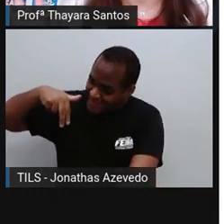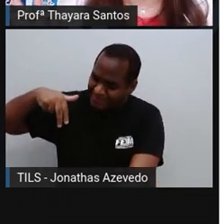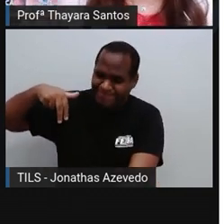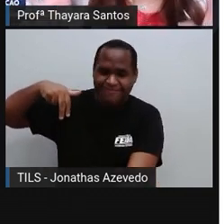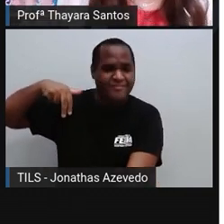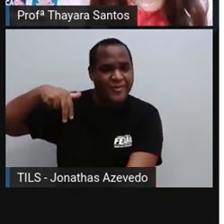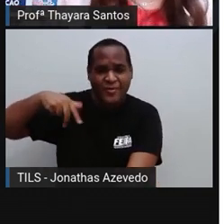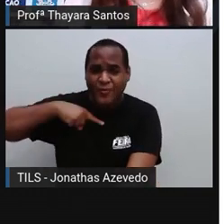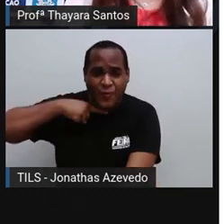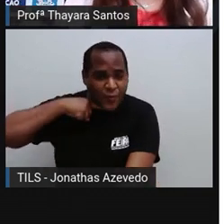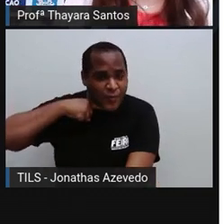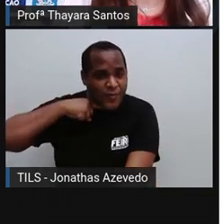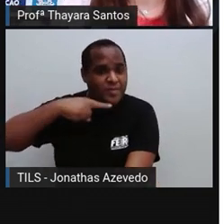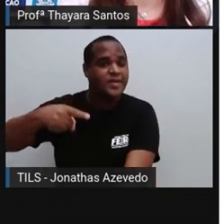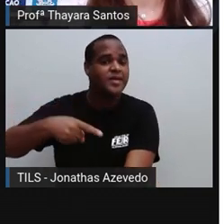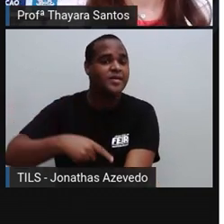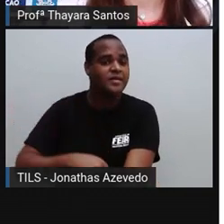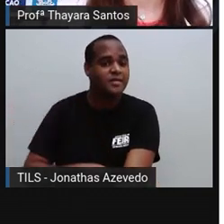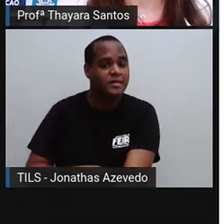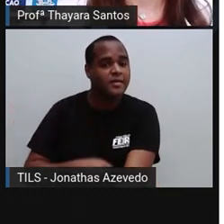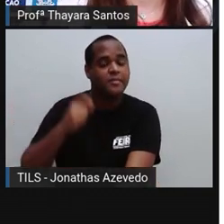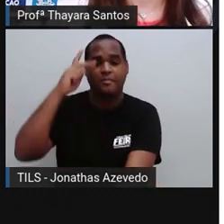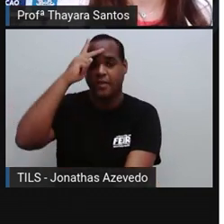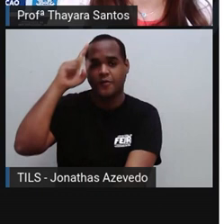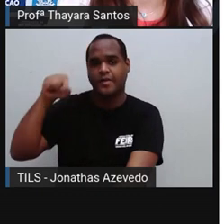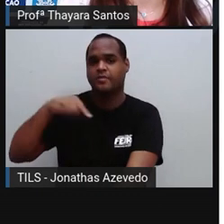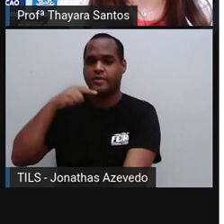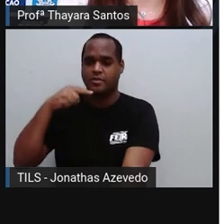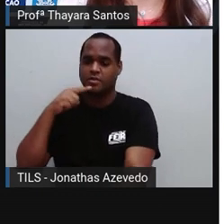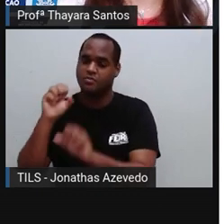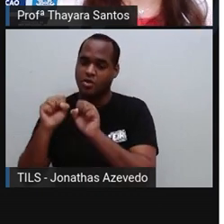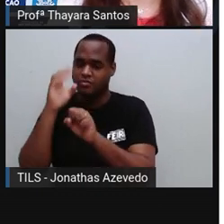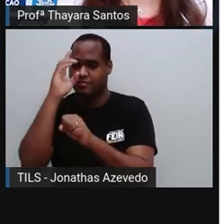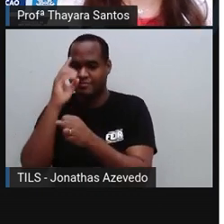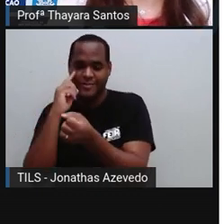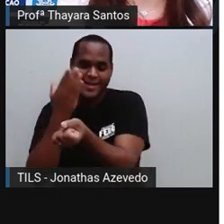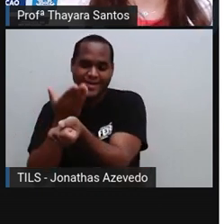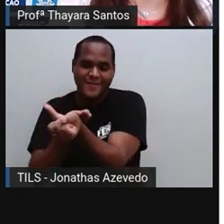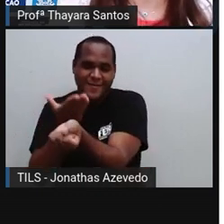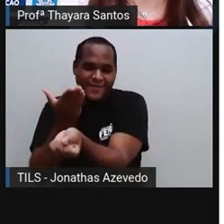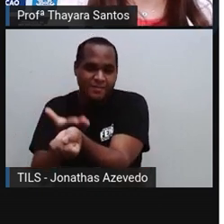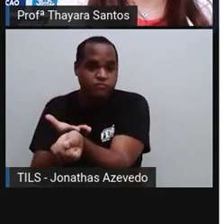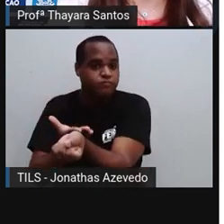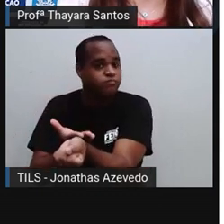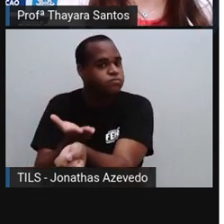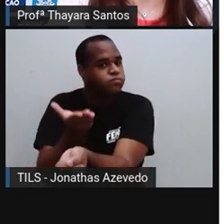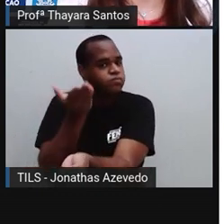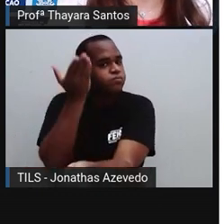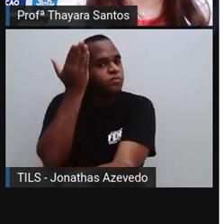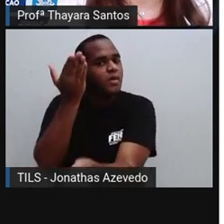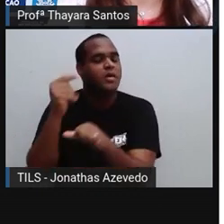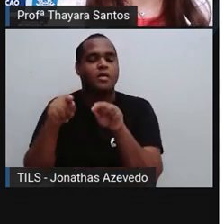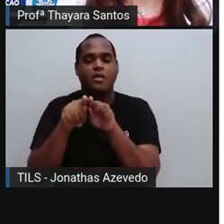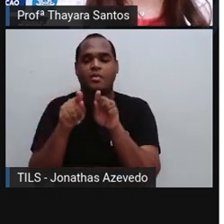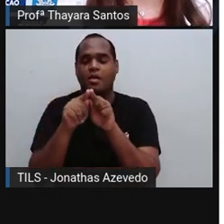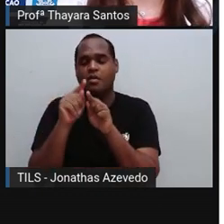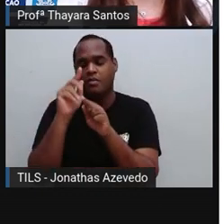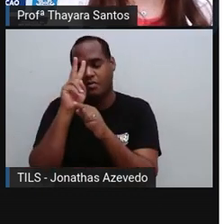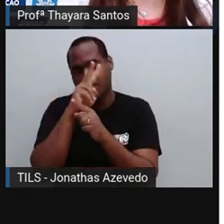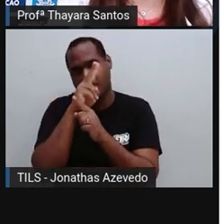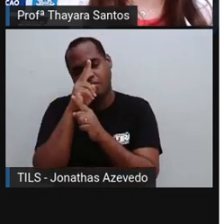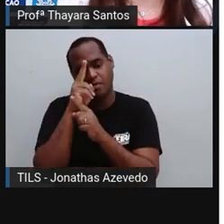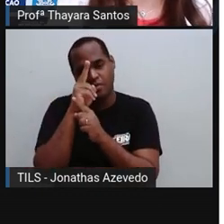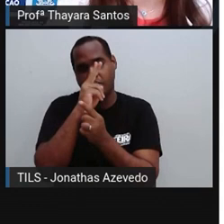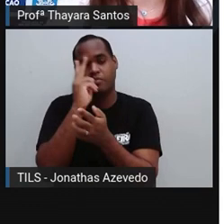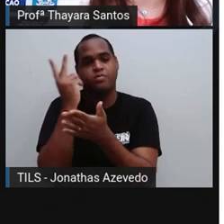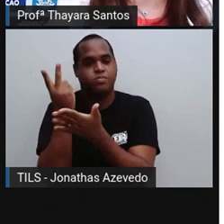completamente desligada naquele momento ali. Então, pode levar à queda da pressão arterial, desmaios e à falta de atenção. E quando